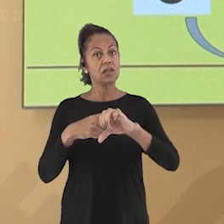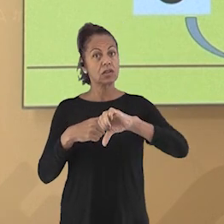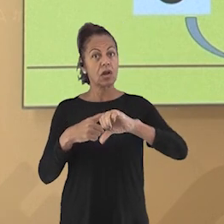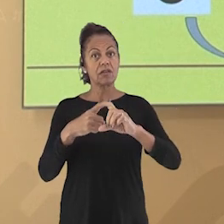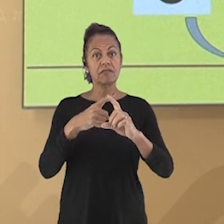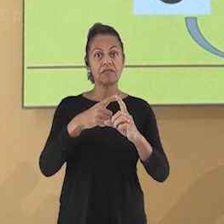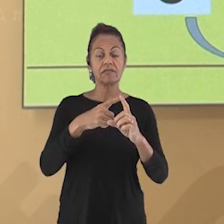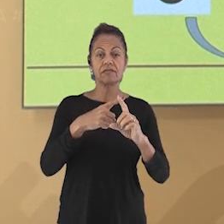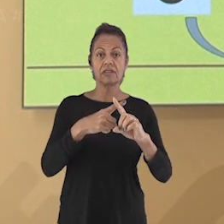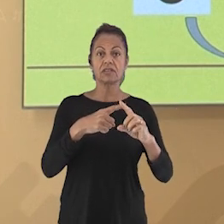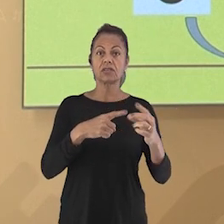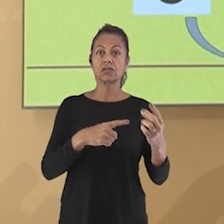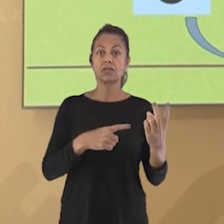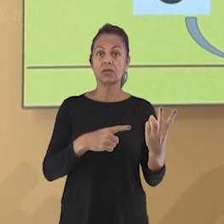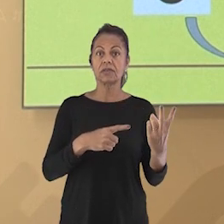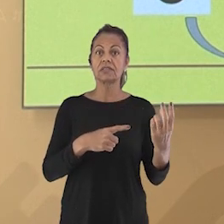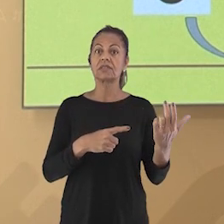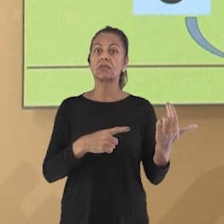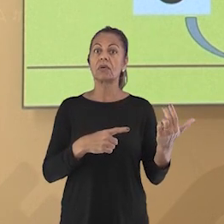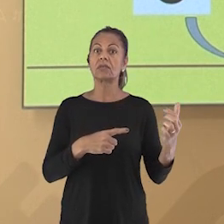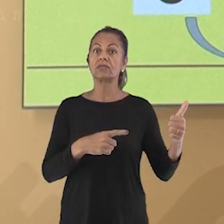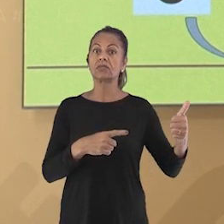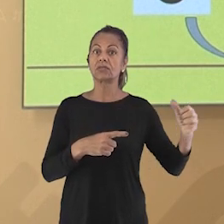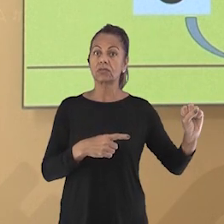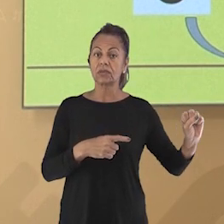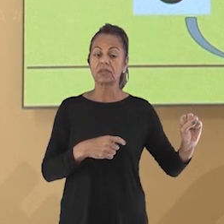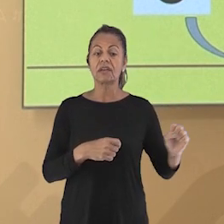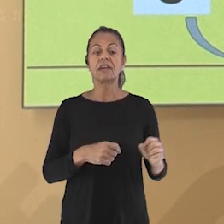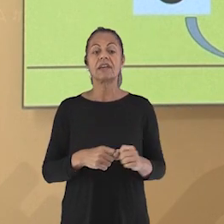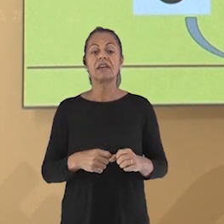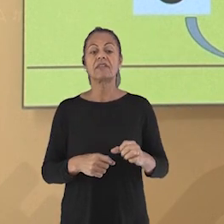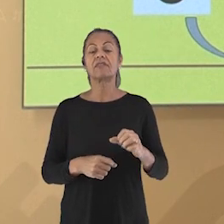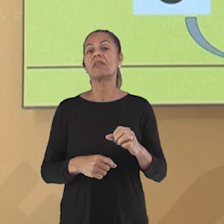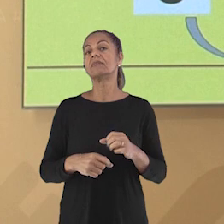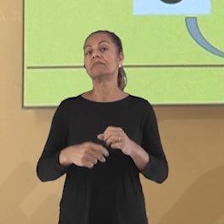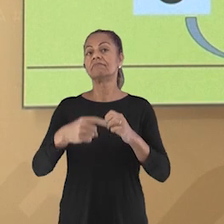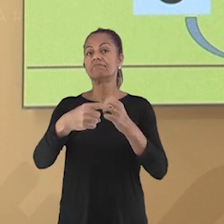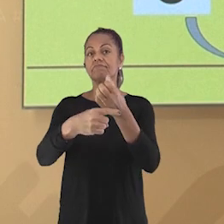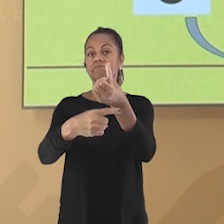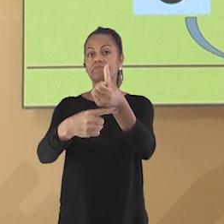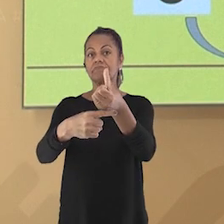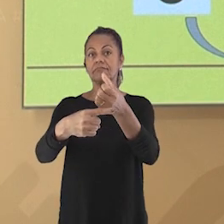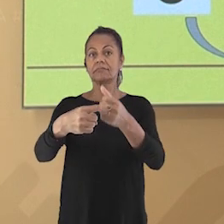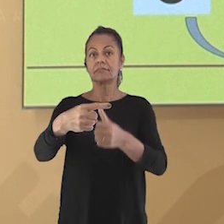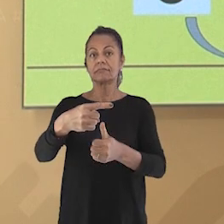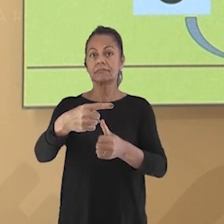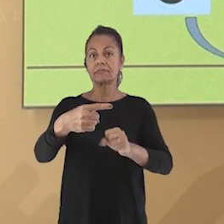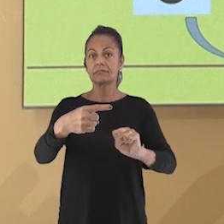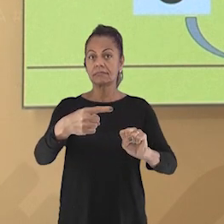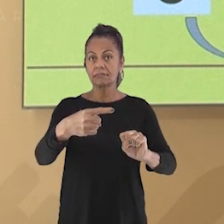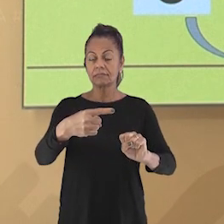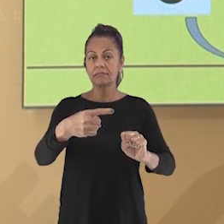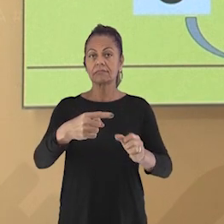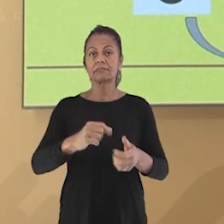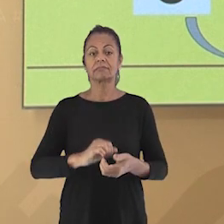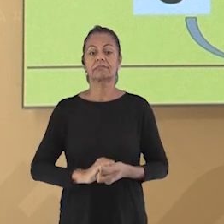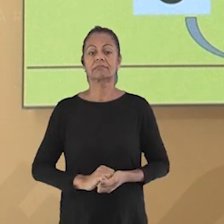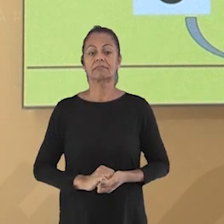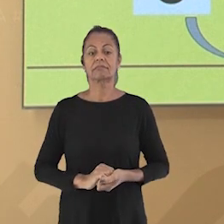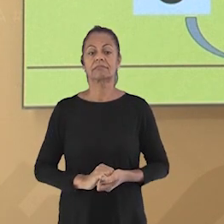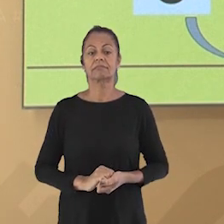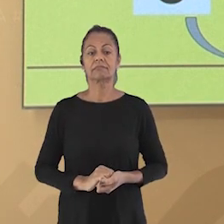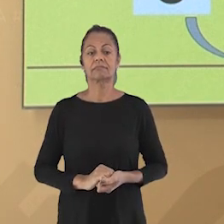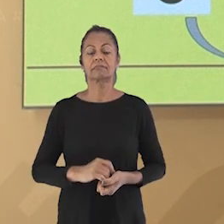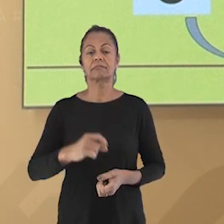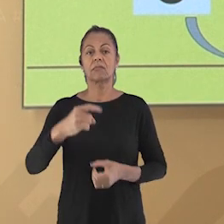18. E dizemos que temos 6 18avos, certo? 1 sobre